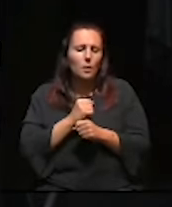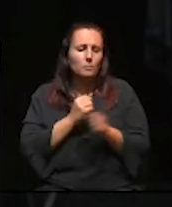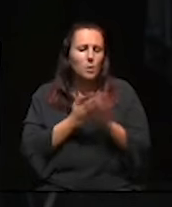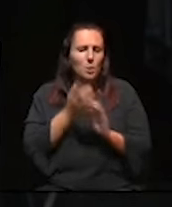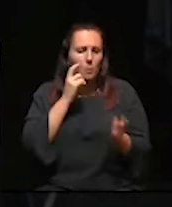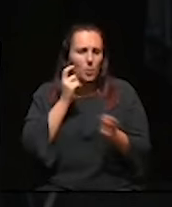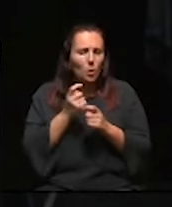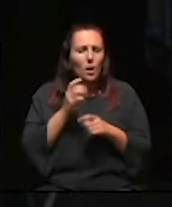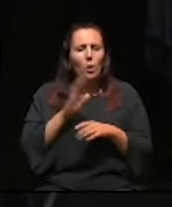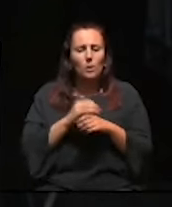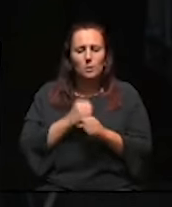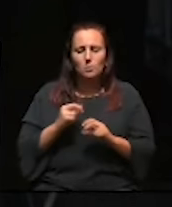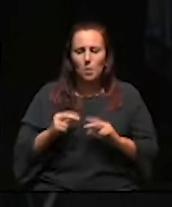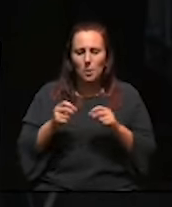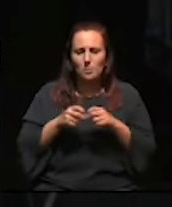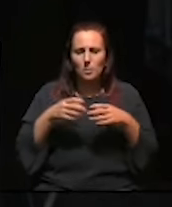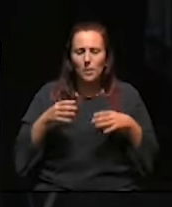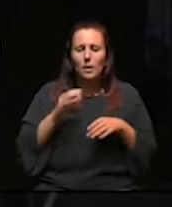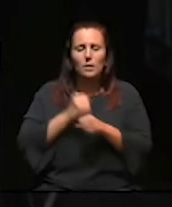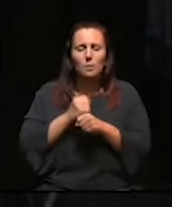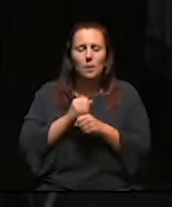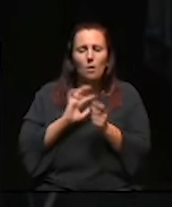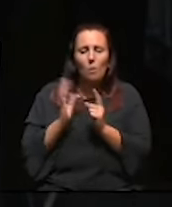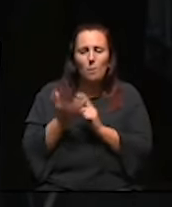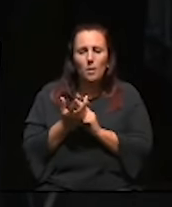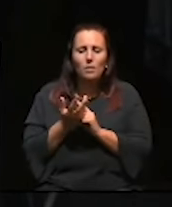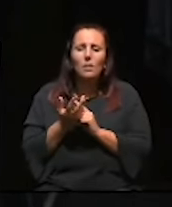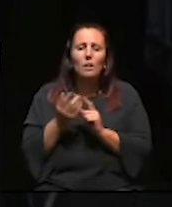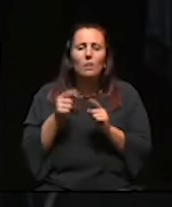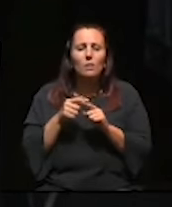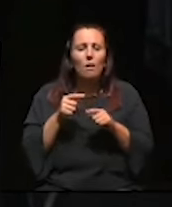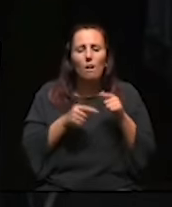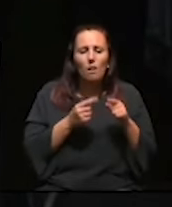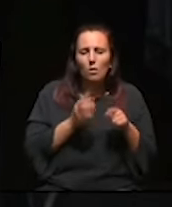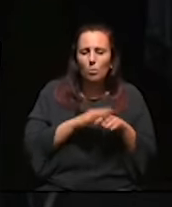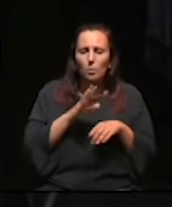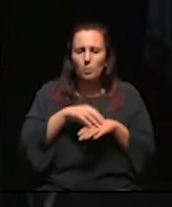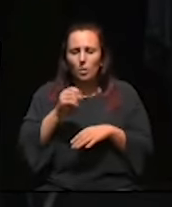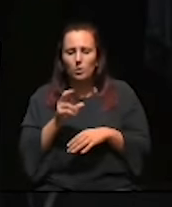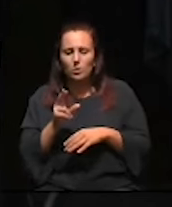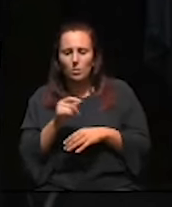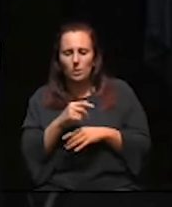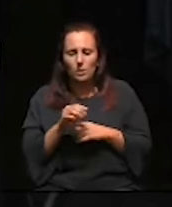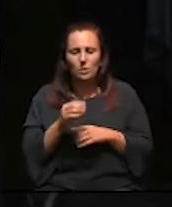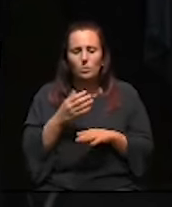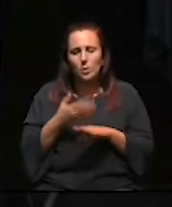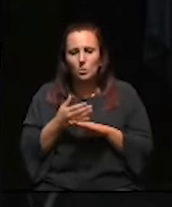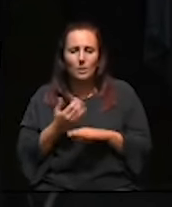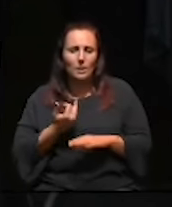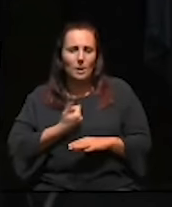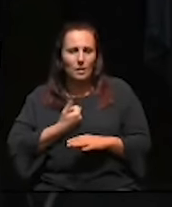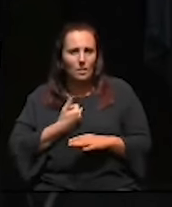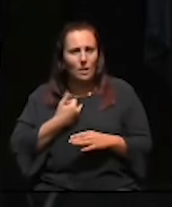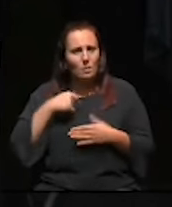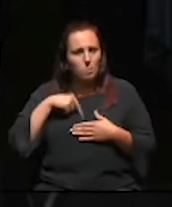procurar progredir na carreira e trabalhar num ambiente que não lhes seja hostil, devido à sua orientação sexual e identidade de género. Por isso, também